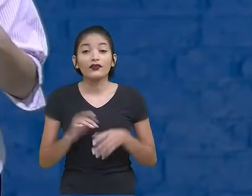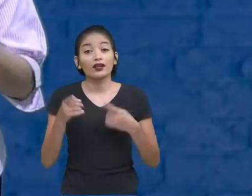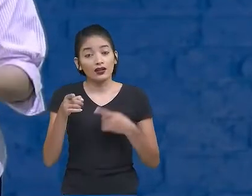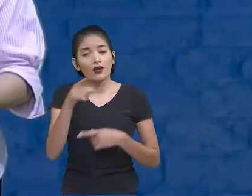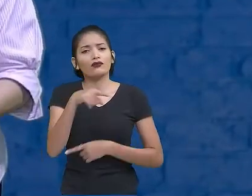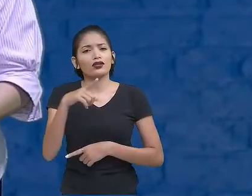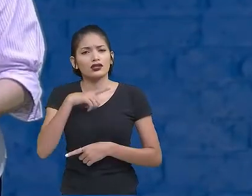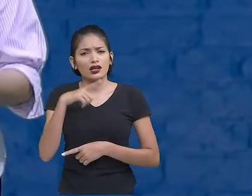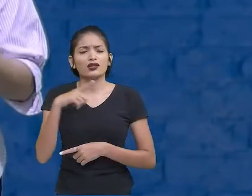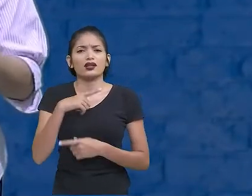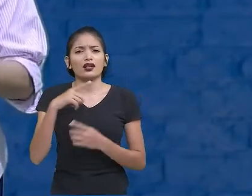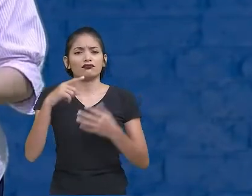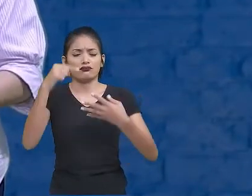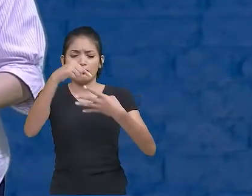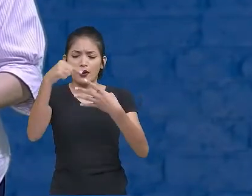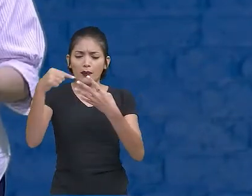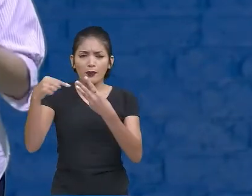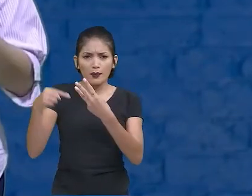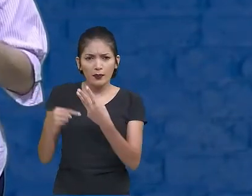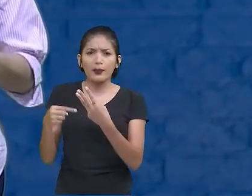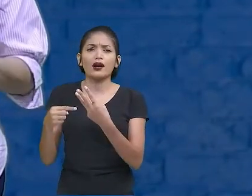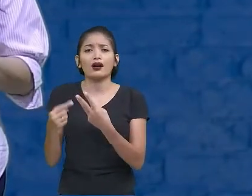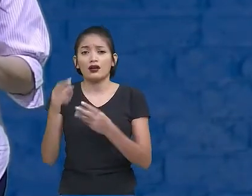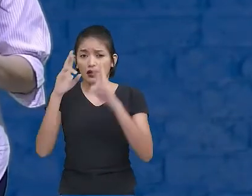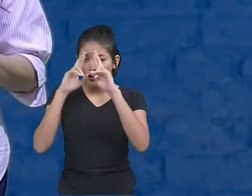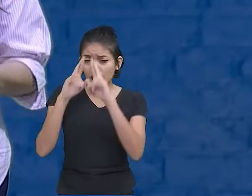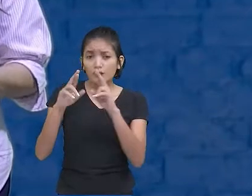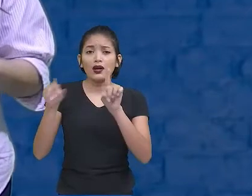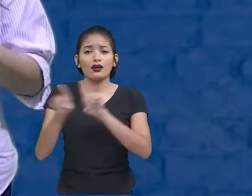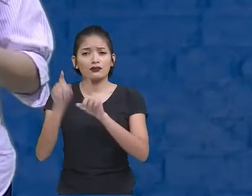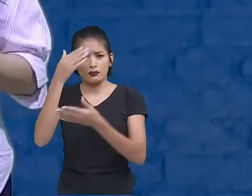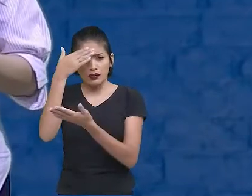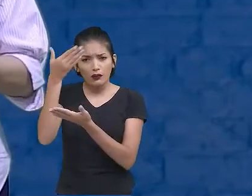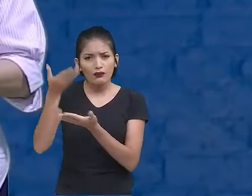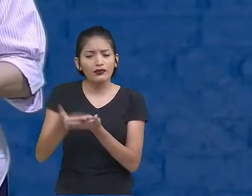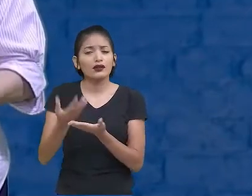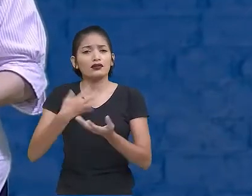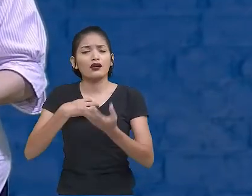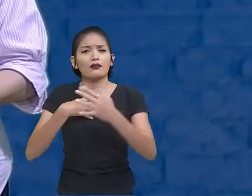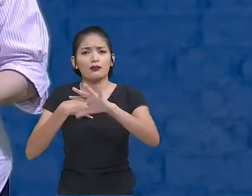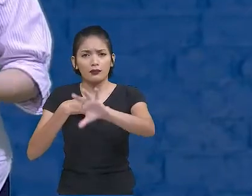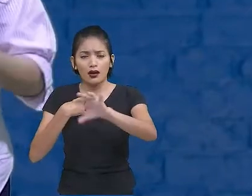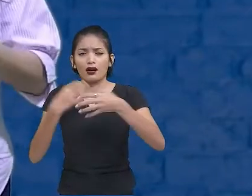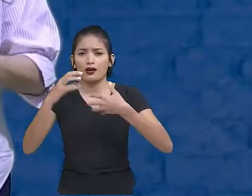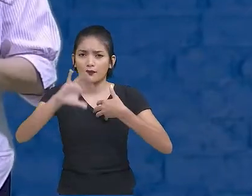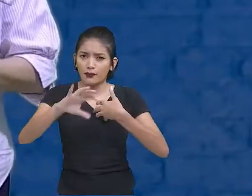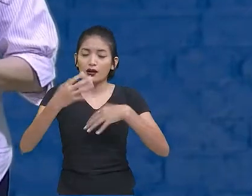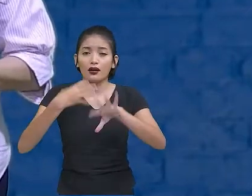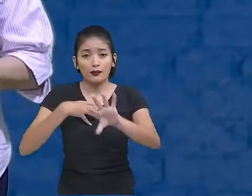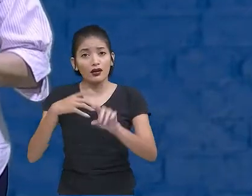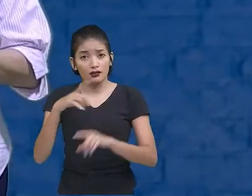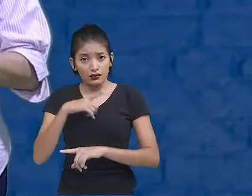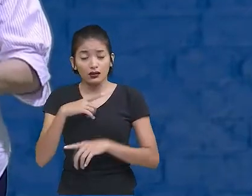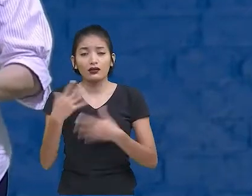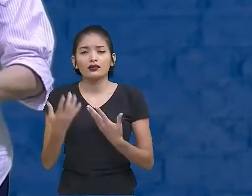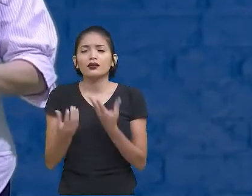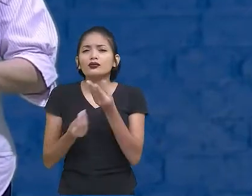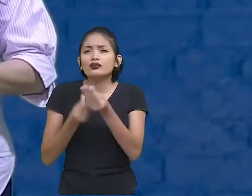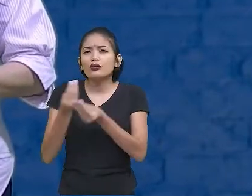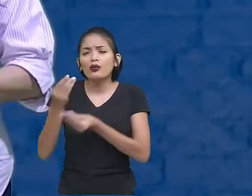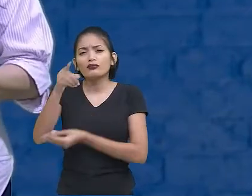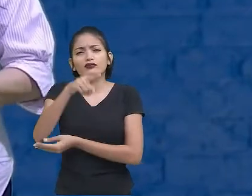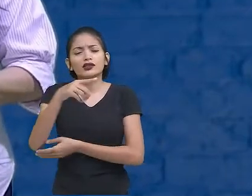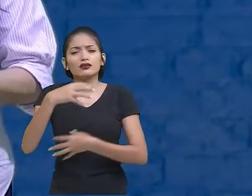suas competências, capacidades, se você tem empatia, como é que